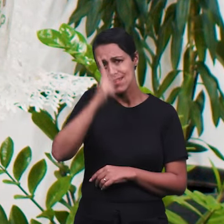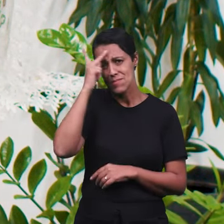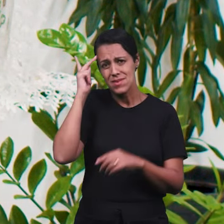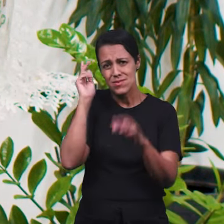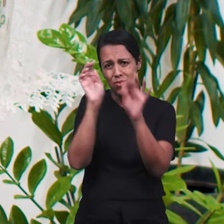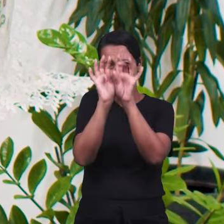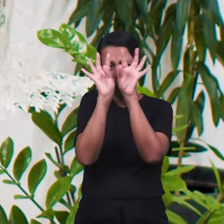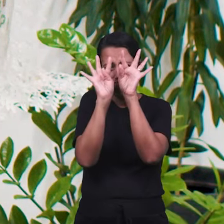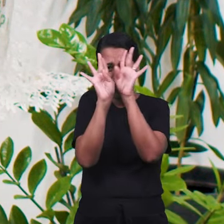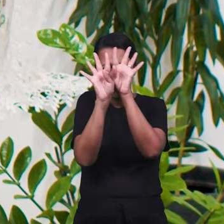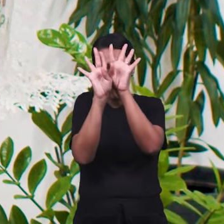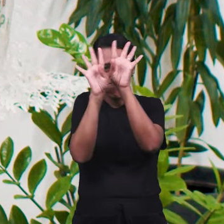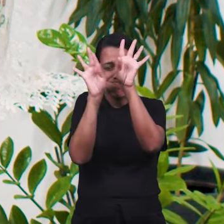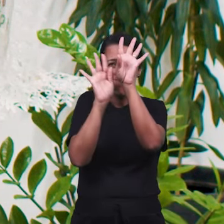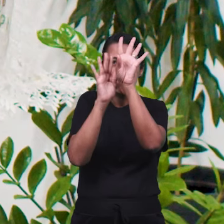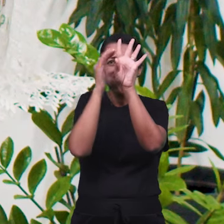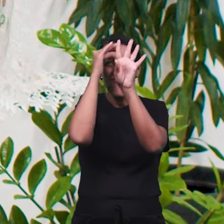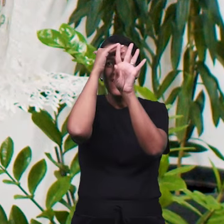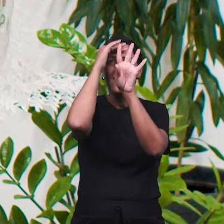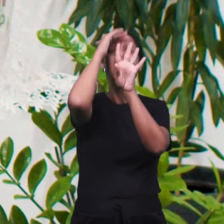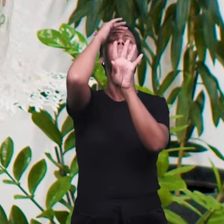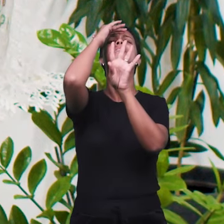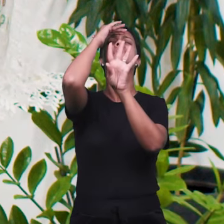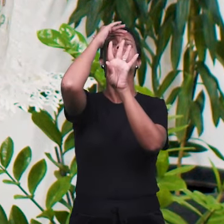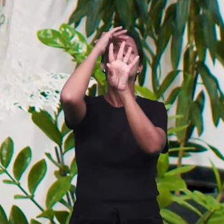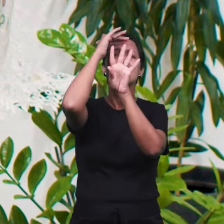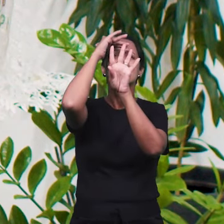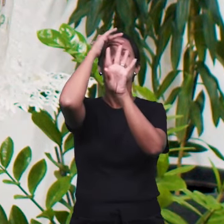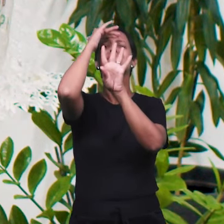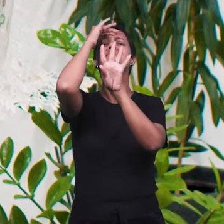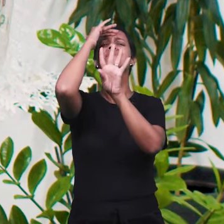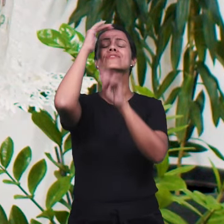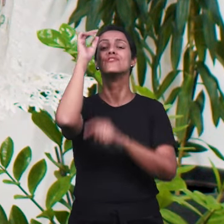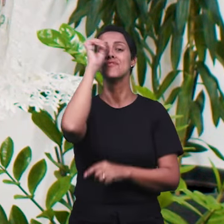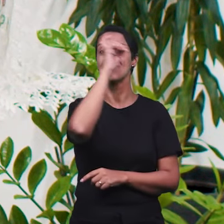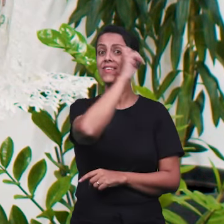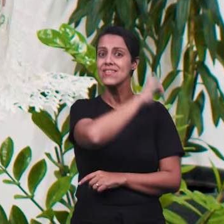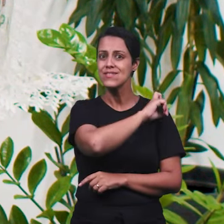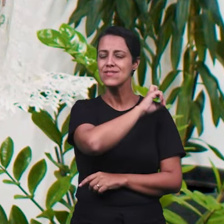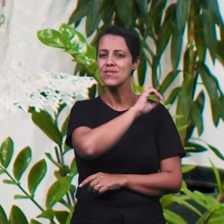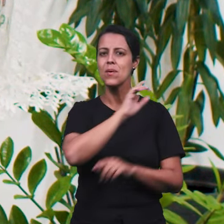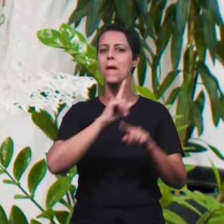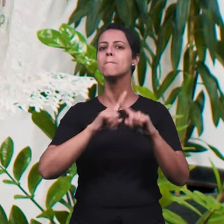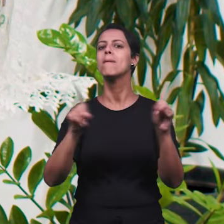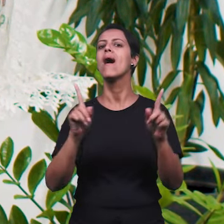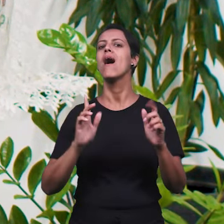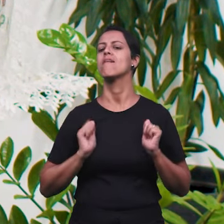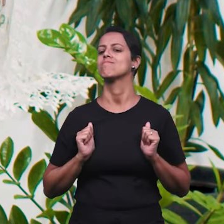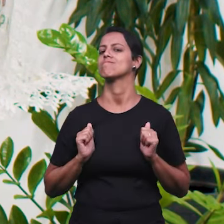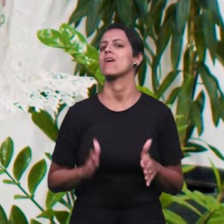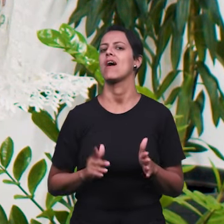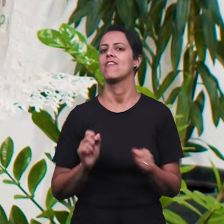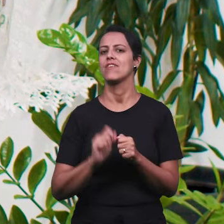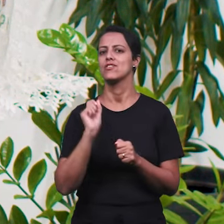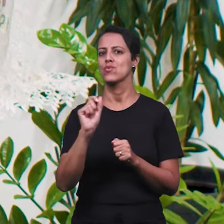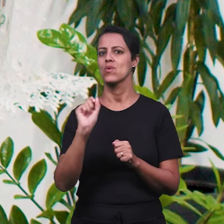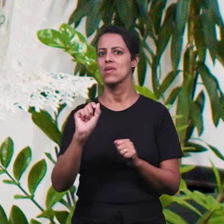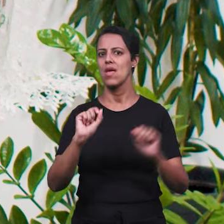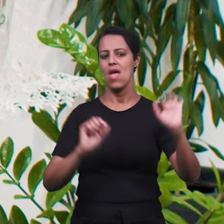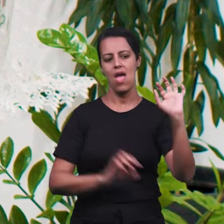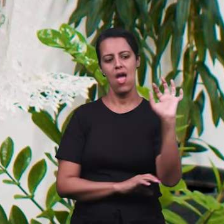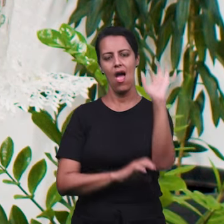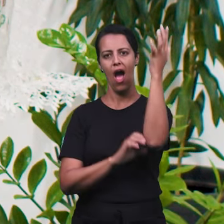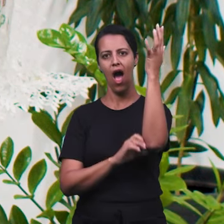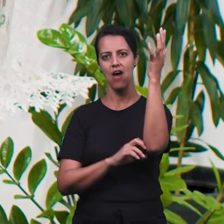impedia dele chegar né dele ver ao Senhor Jesus mas za aquiel ele teve uma atitude ele correu e subiu a uma